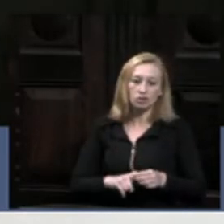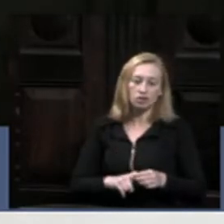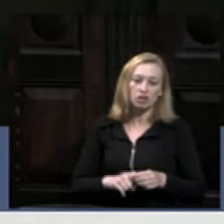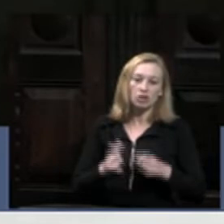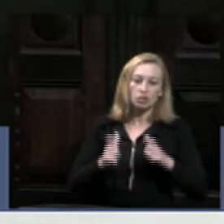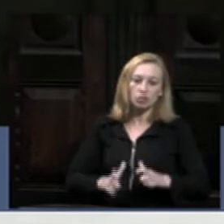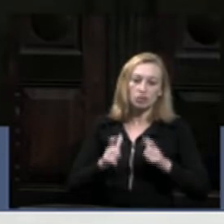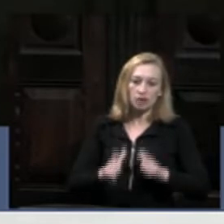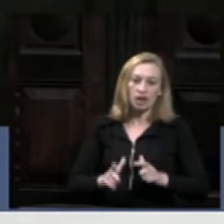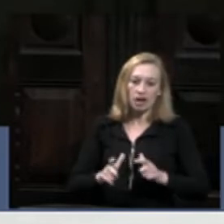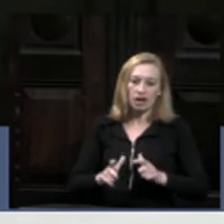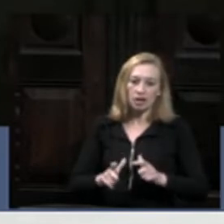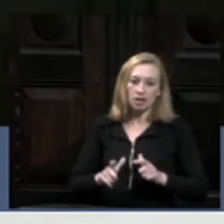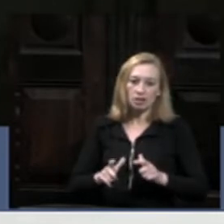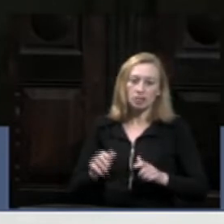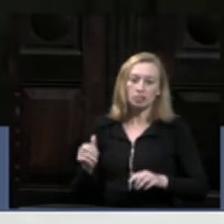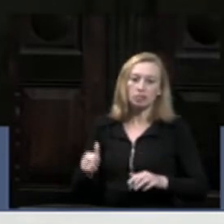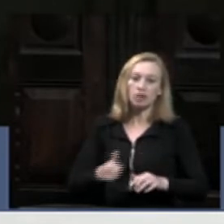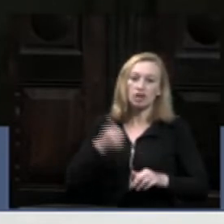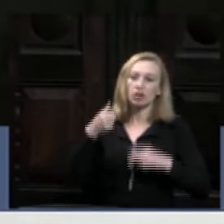sagrado do futebol mundial.